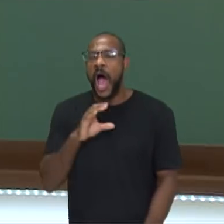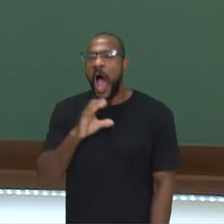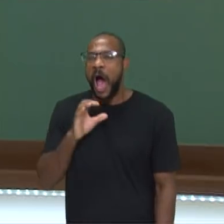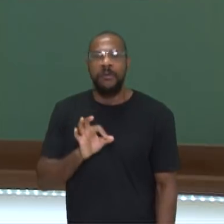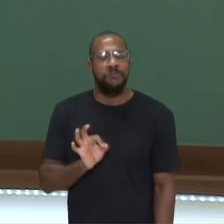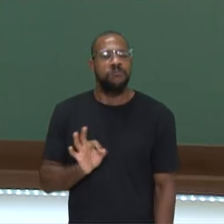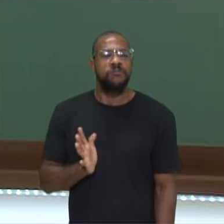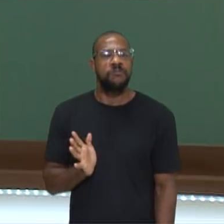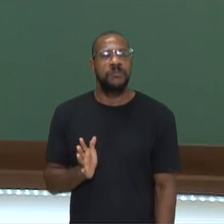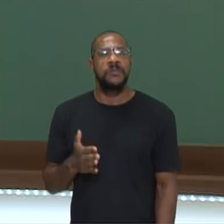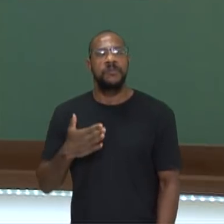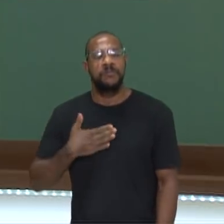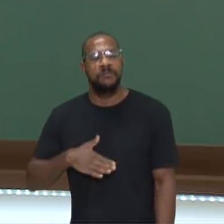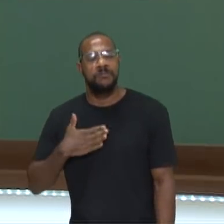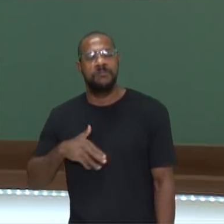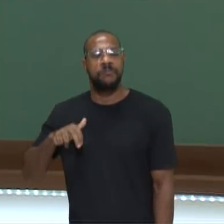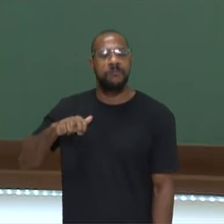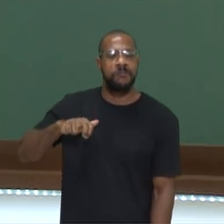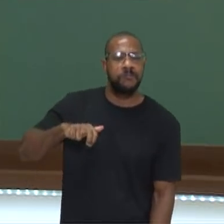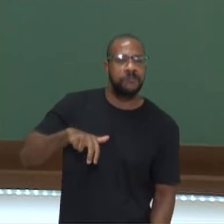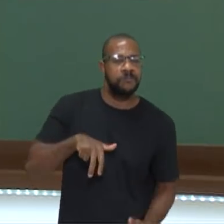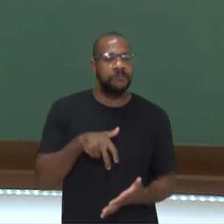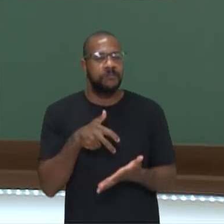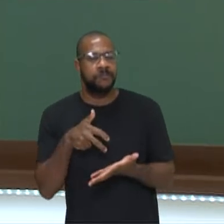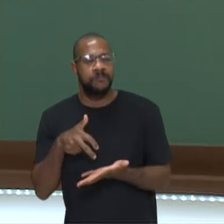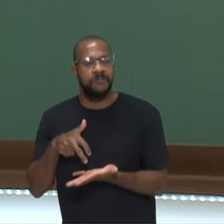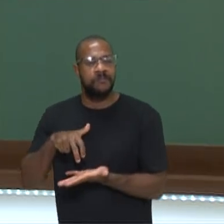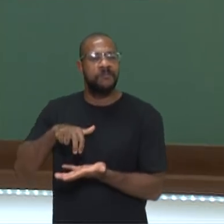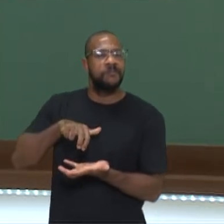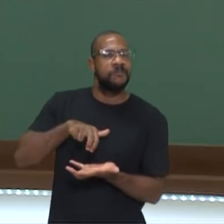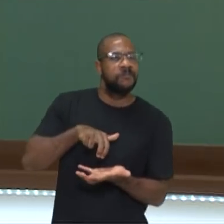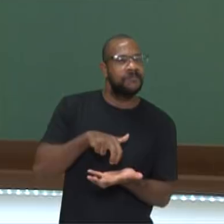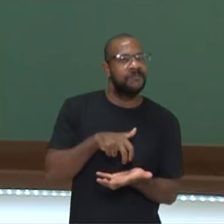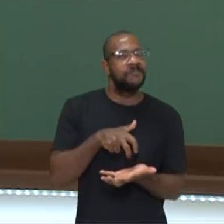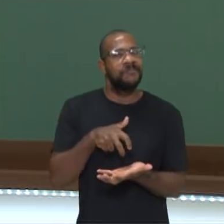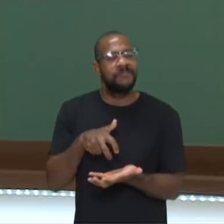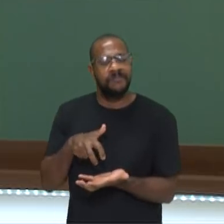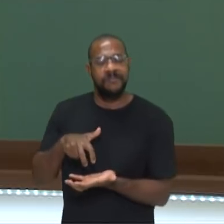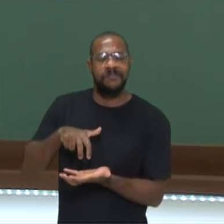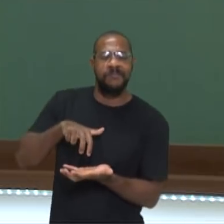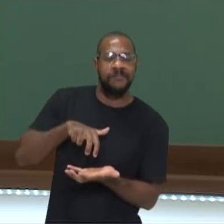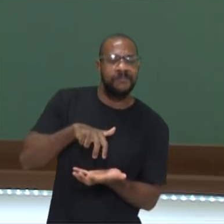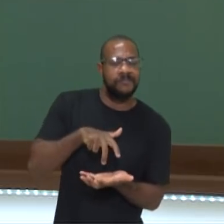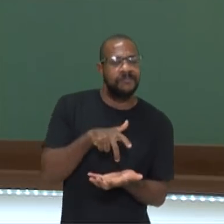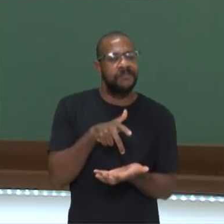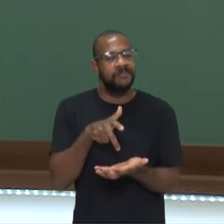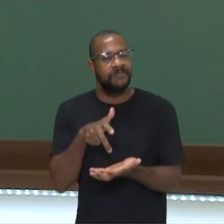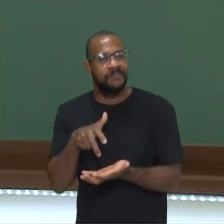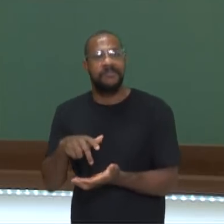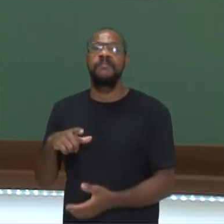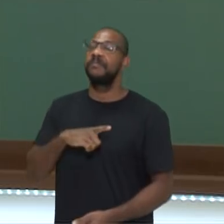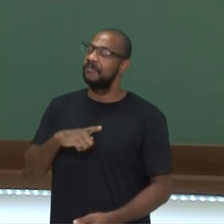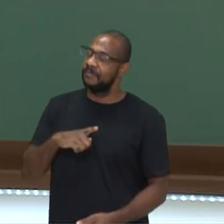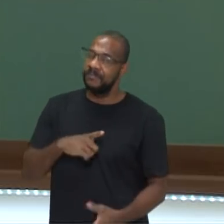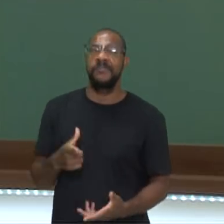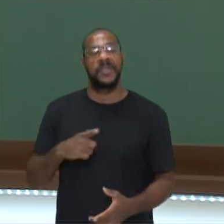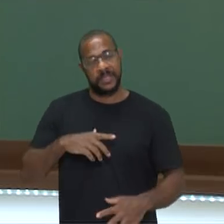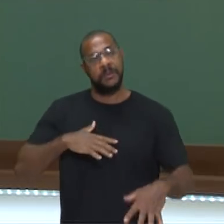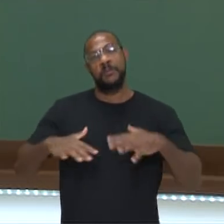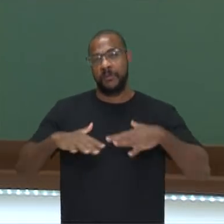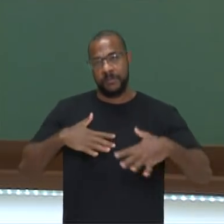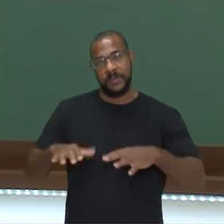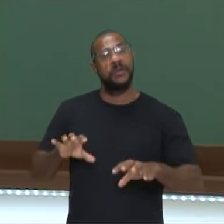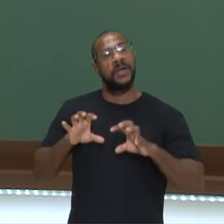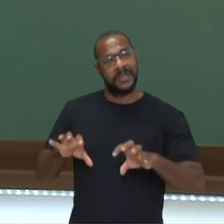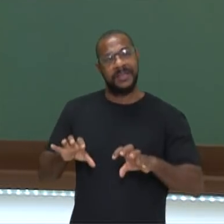de forma bem lenta. E a dança, que vai acompanhar essa música, também vai ter uns movimentos